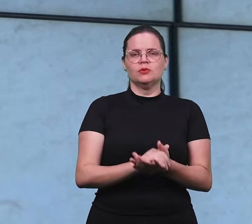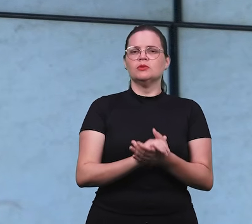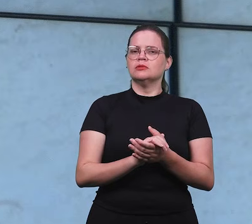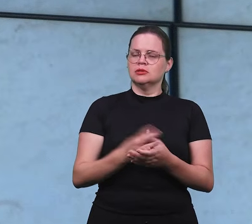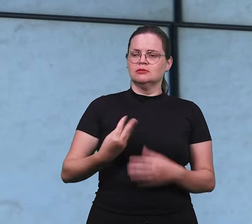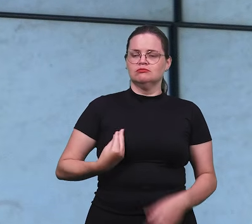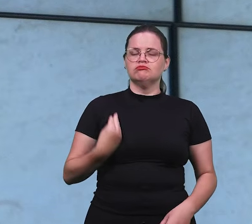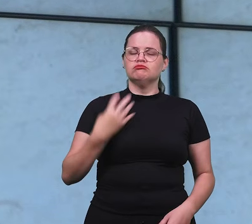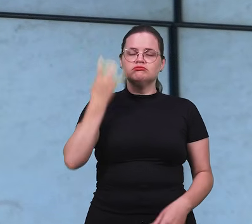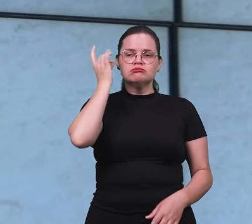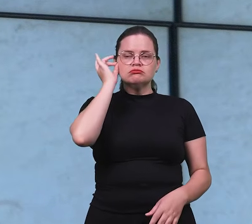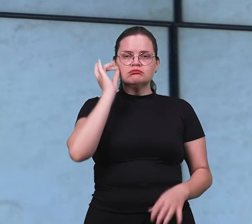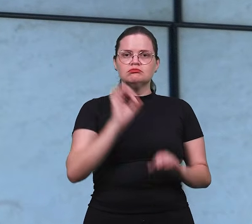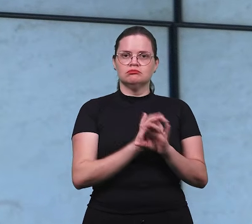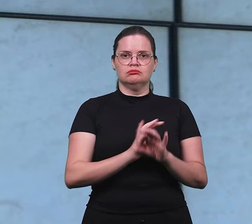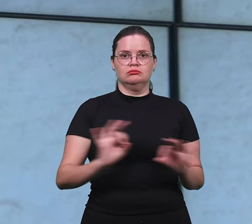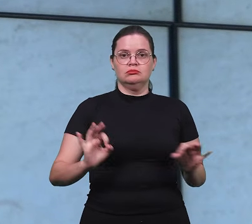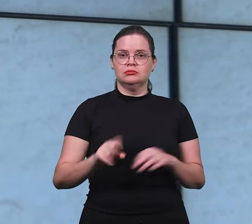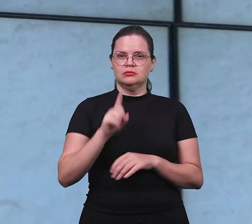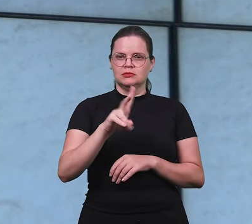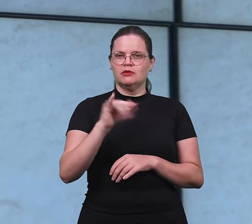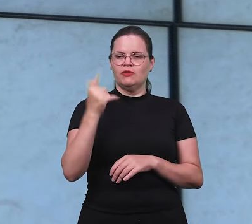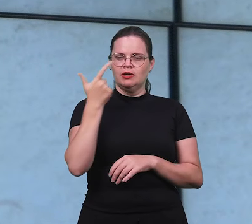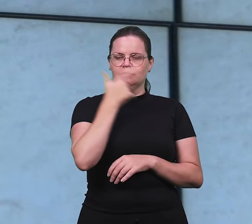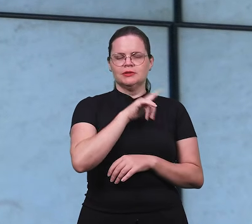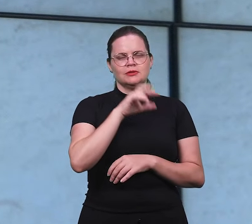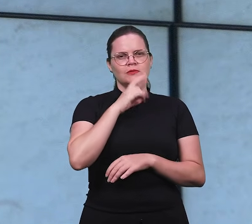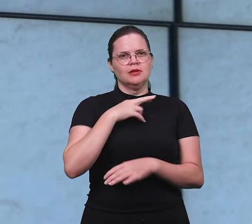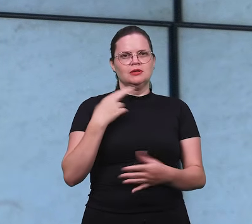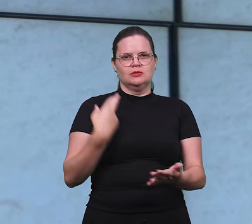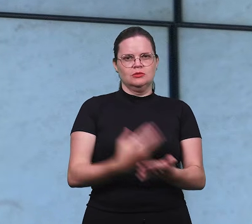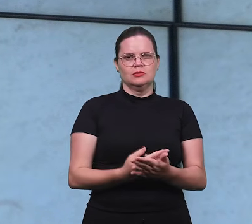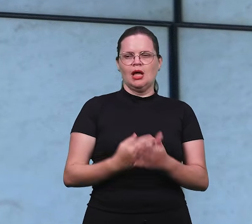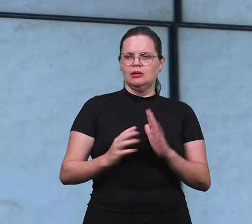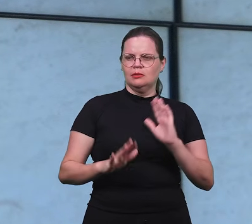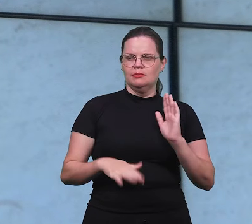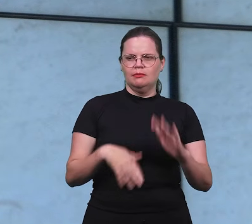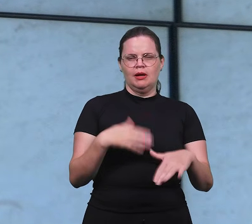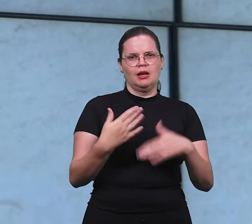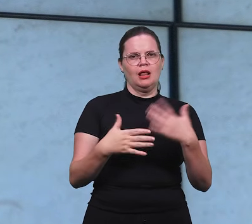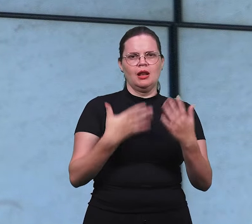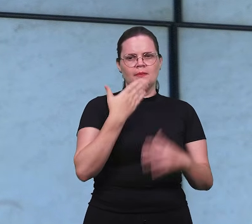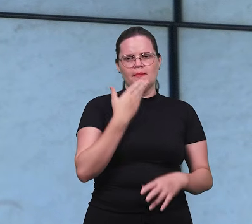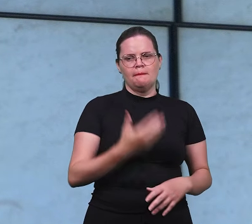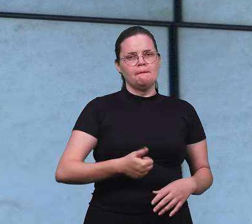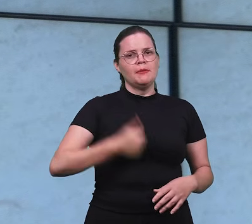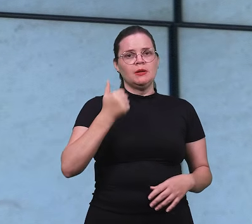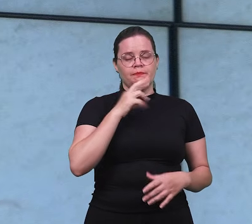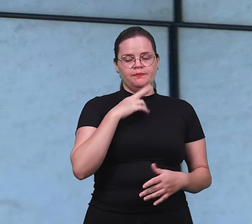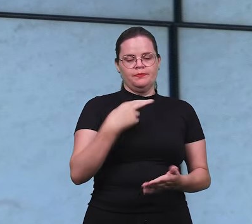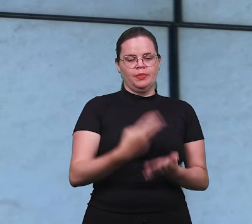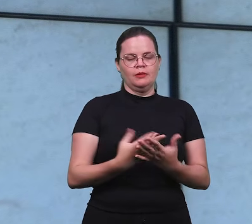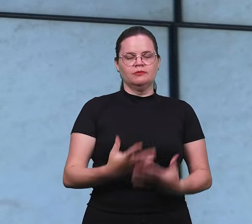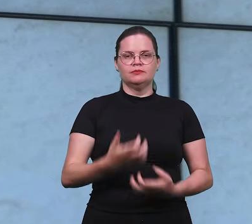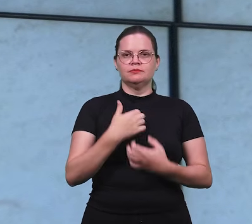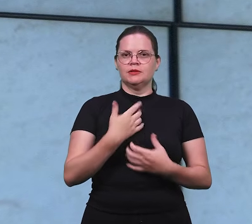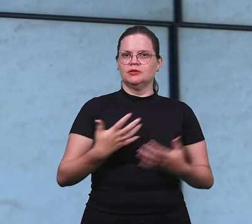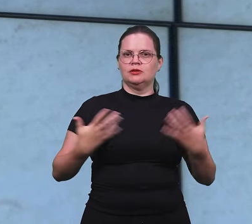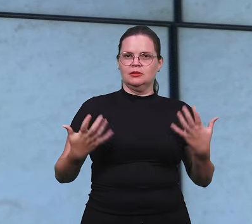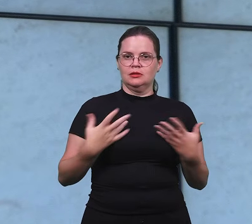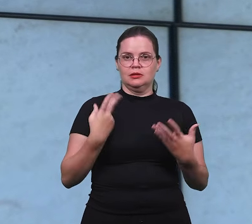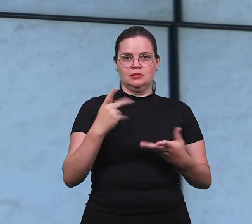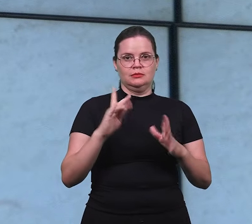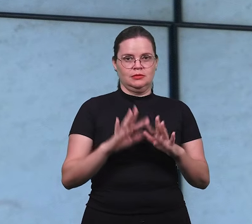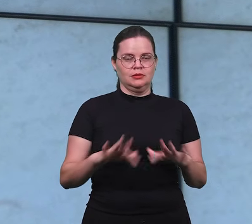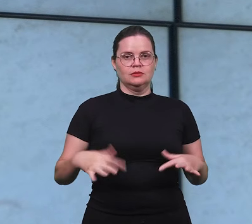esposa espiritual, você vai produzir frutos e o fruto vai trazer alegria para o